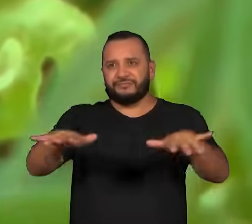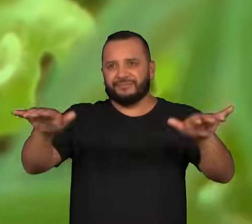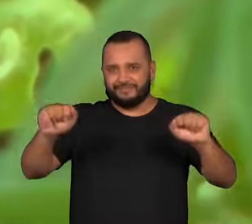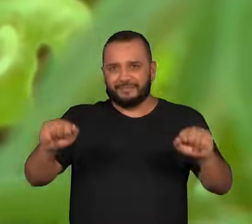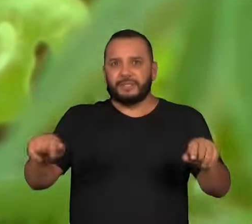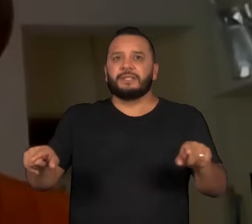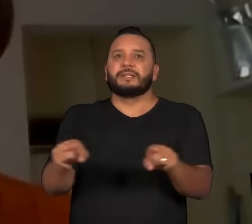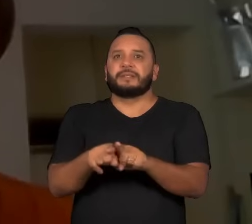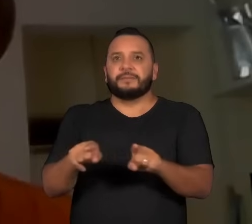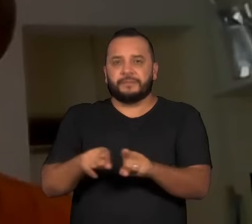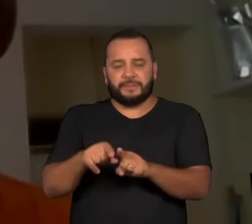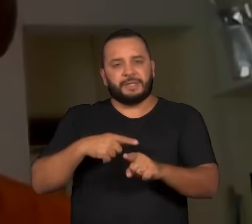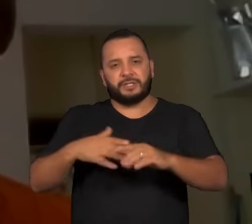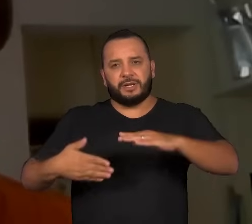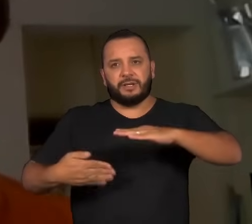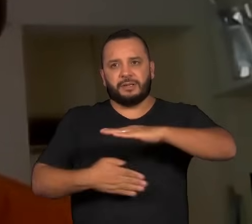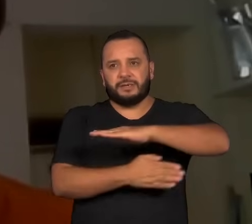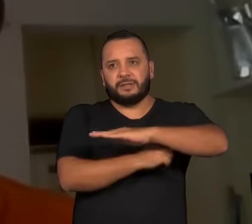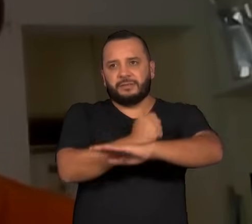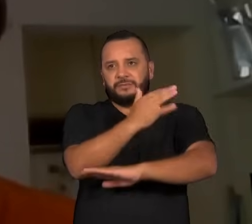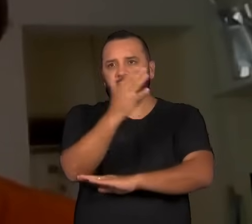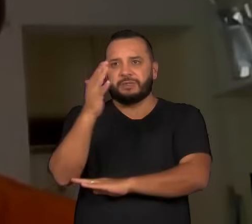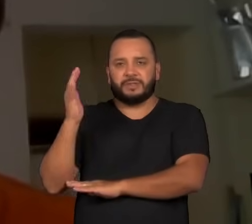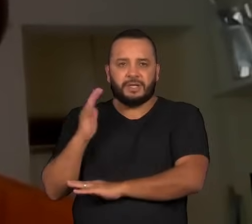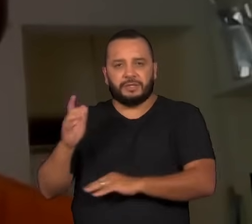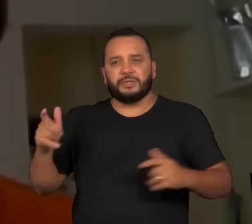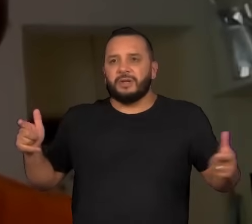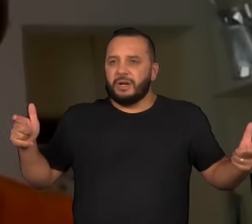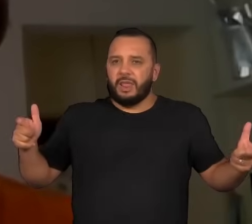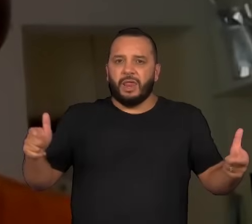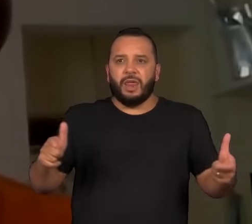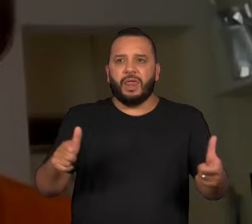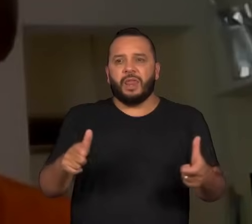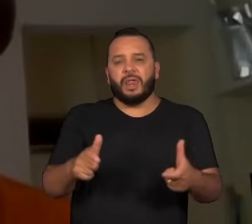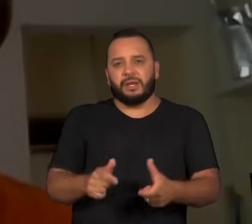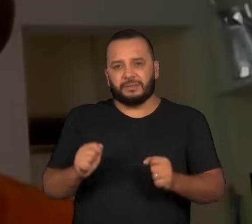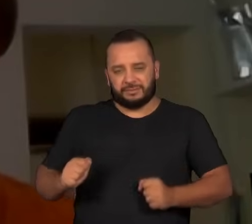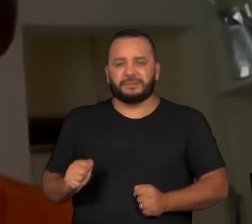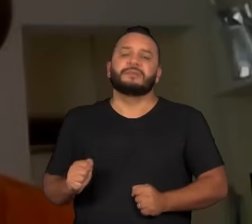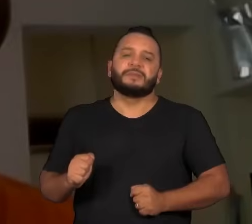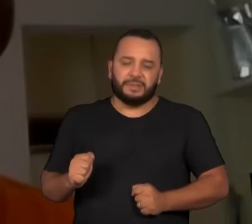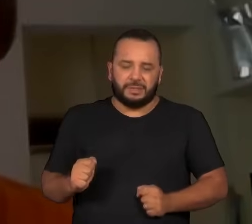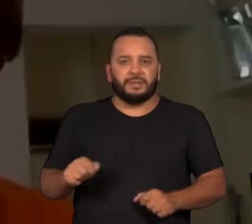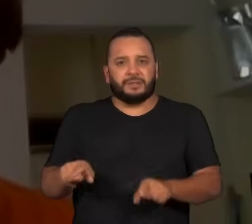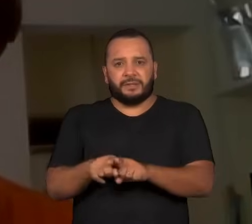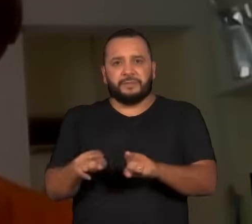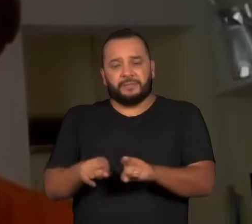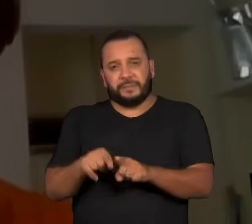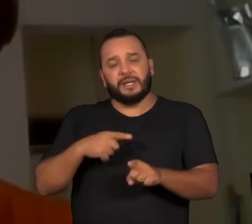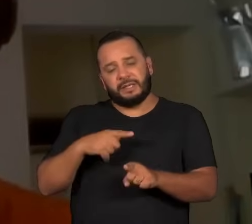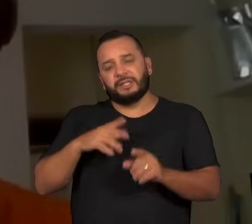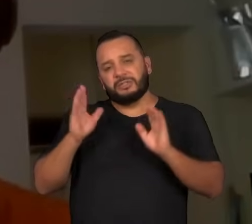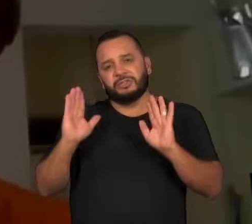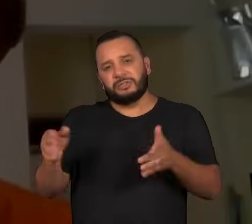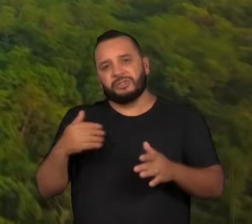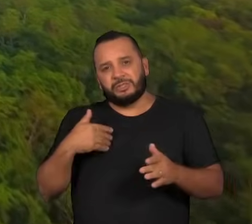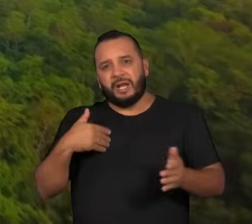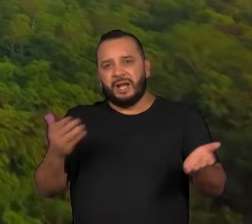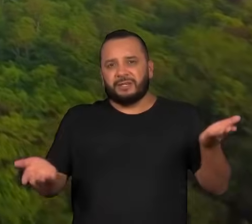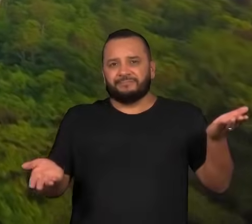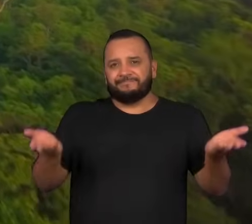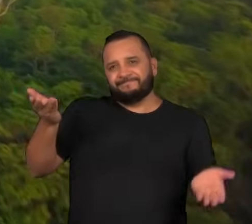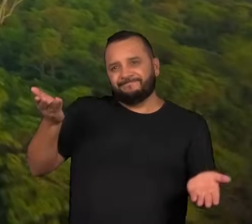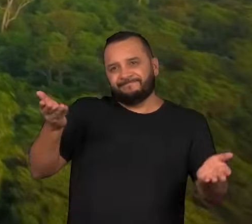né, com essa perda de biodiversidade, um desequilíbrio ecológico, né, dentro da floresta ou dentro de outros ecossistemas.